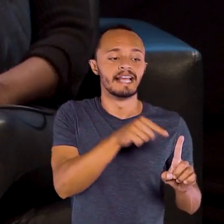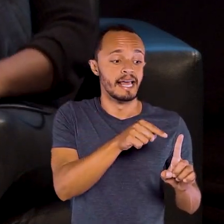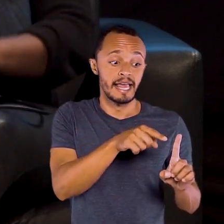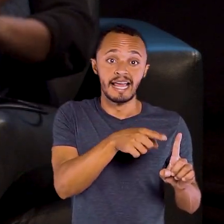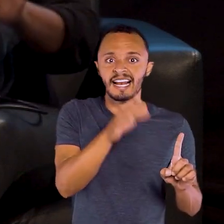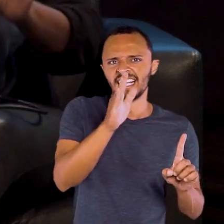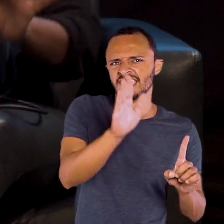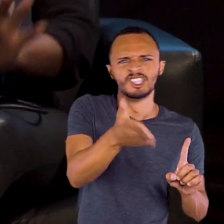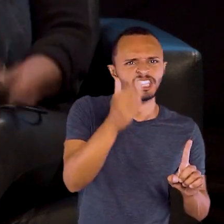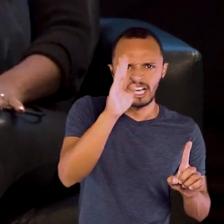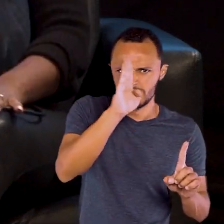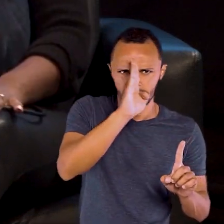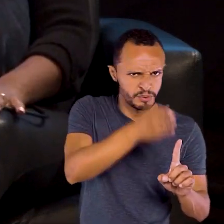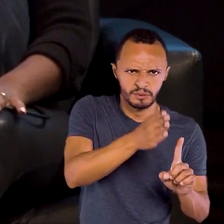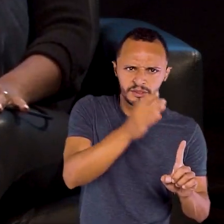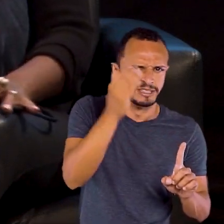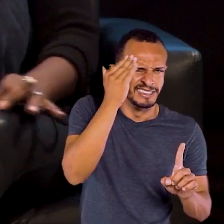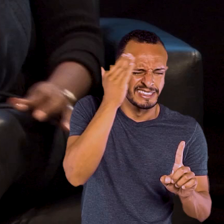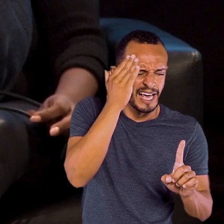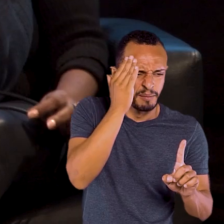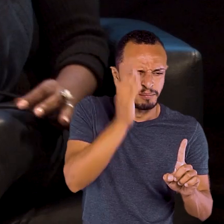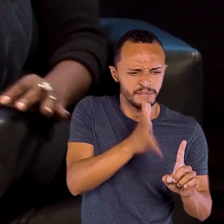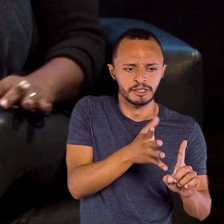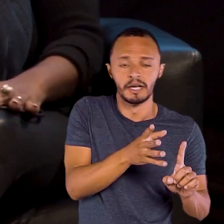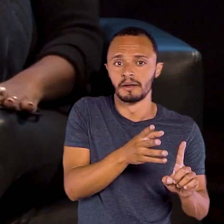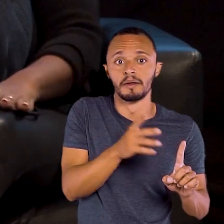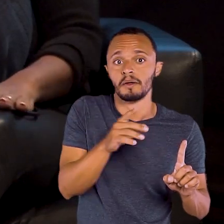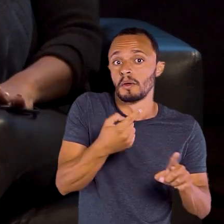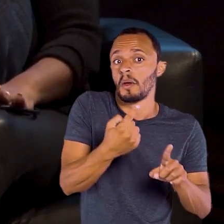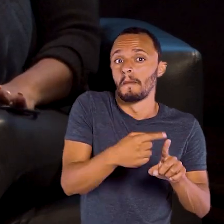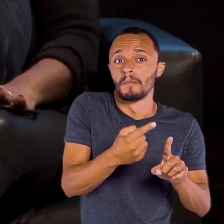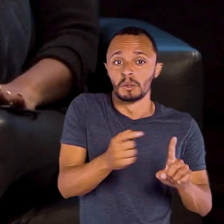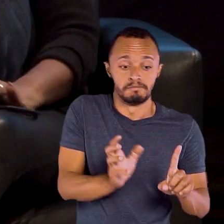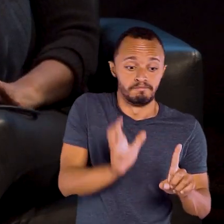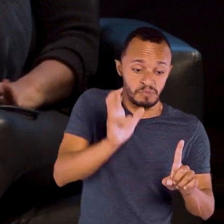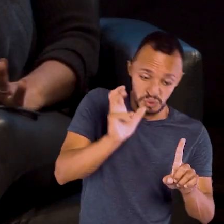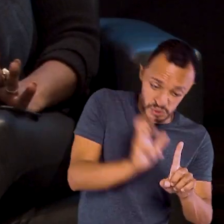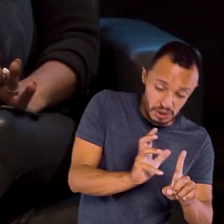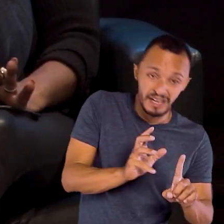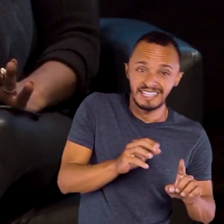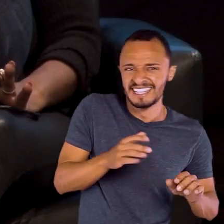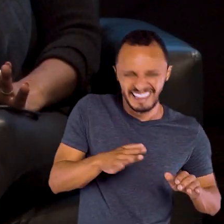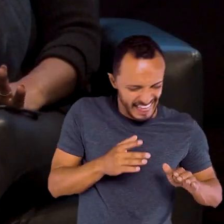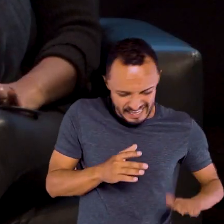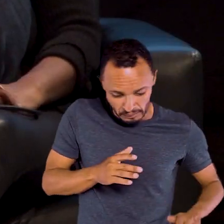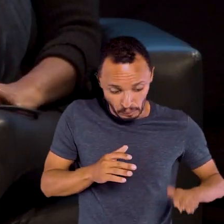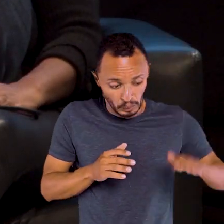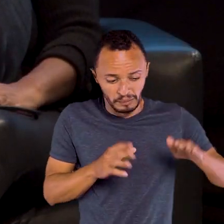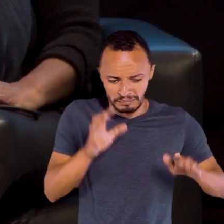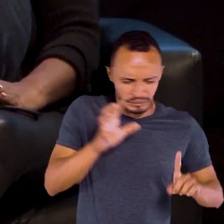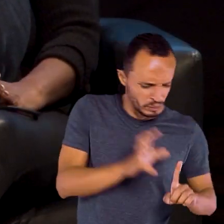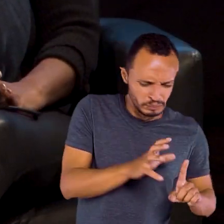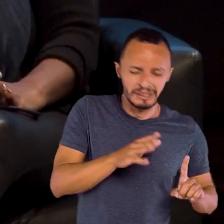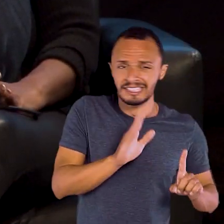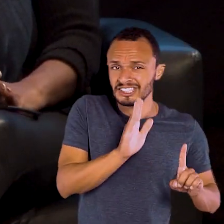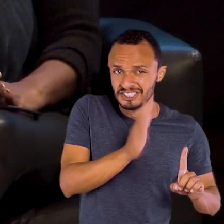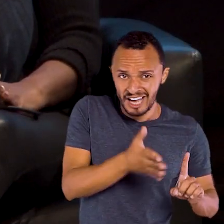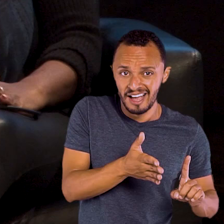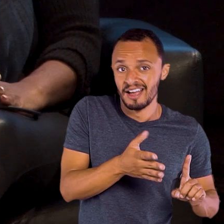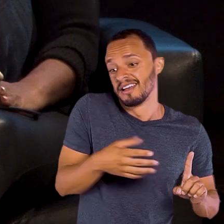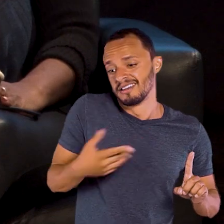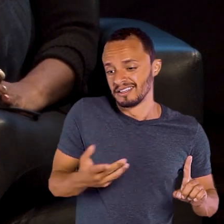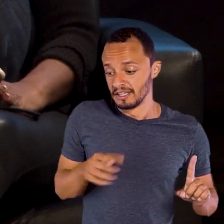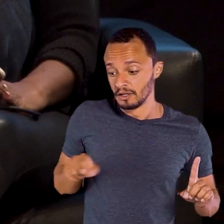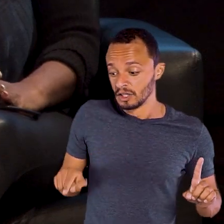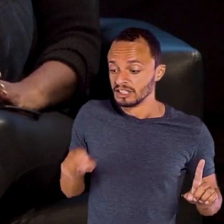adolescente que sabe muito bem o que faz. Então, é mais ou menos isso. A gente não se choca quando a gente vê um garoto